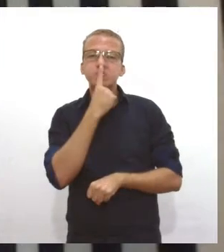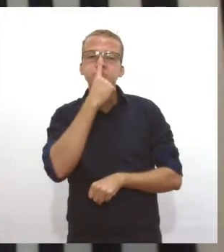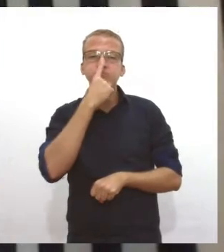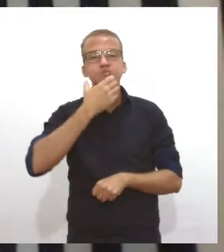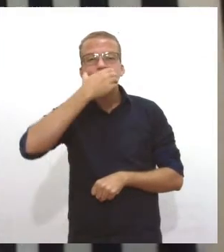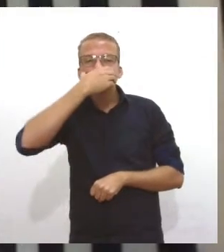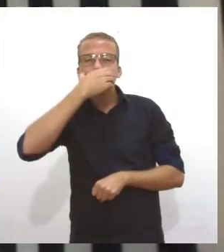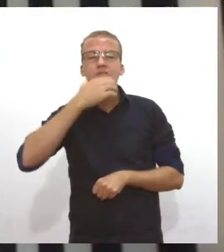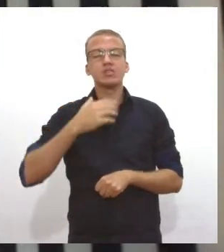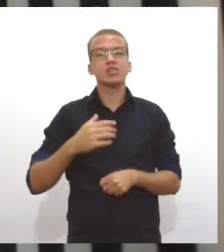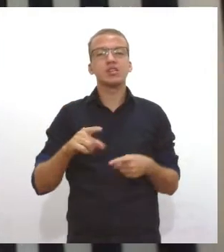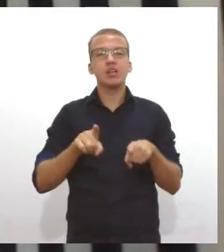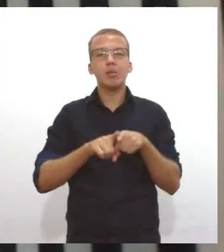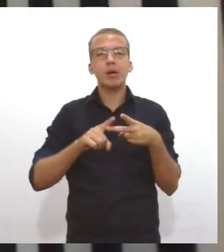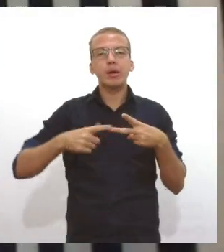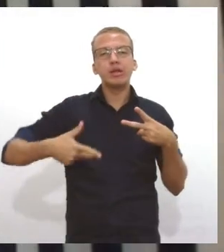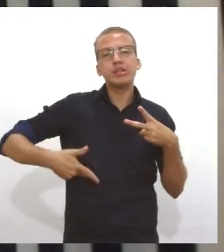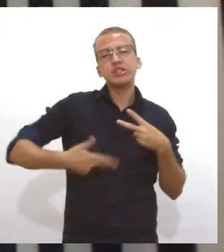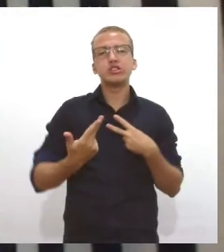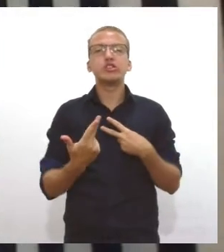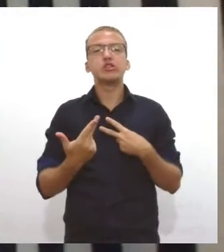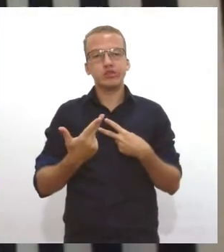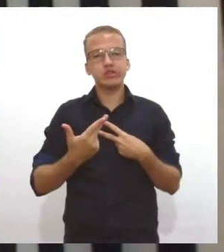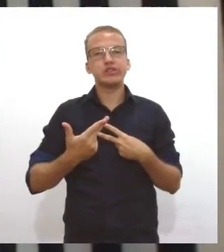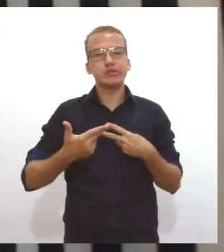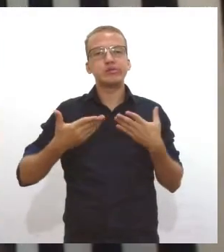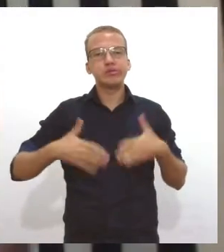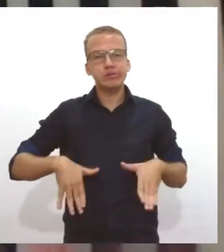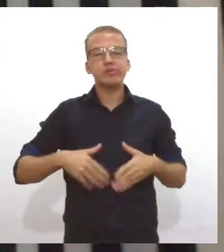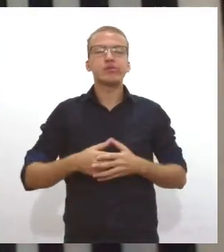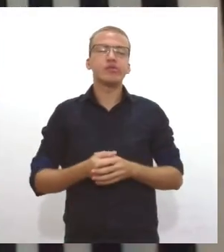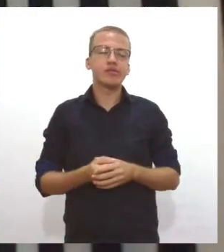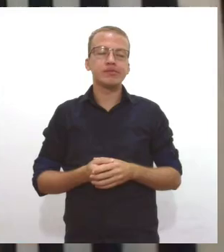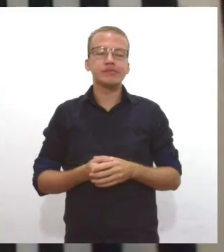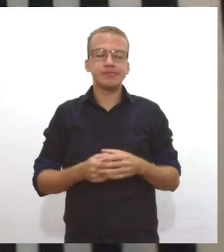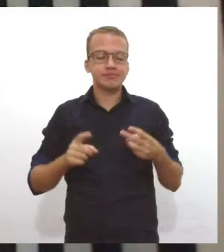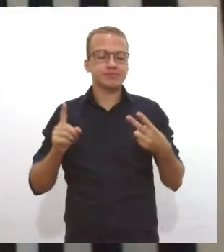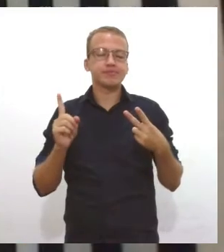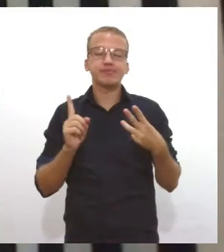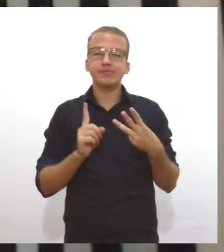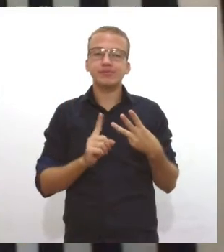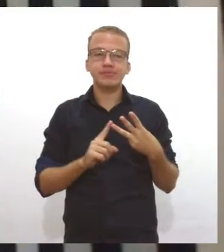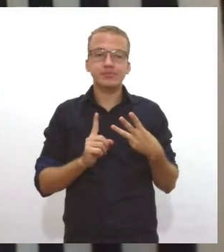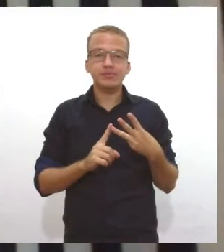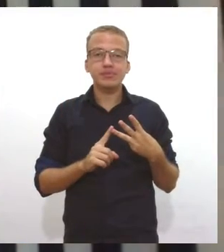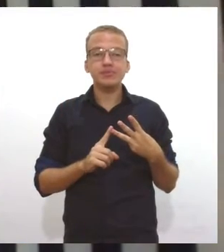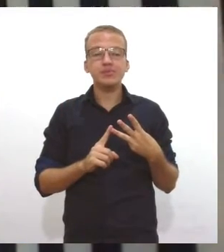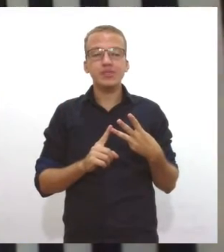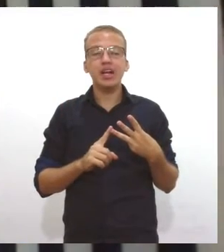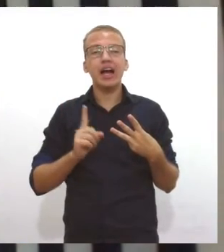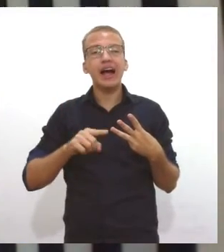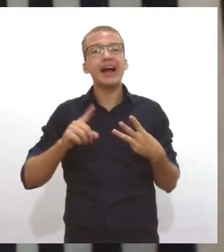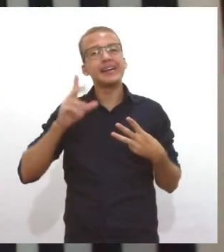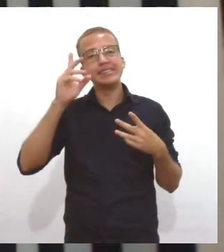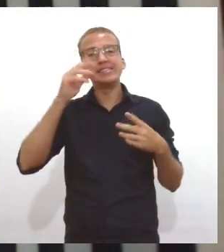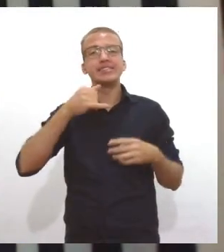passando por cirurgia de cesáreas para poder garantir isso as sobre a vida da mãe e do bebê é muito bom